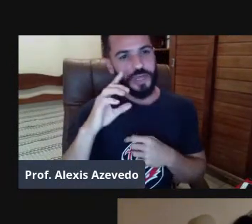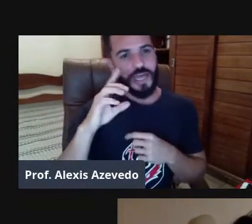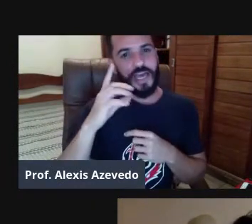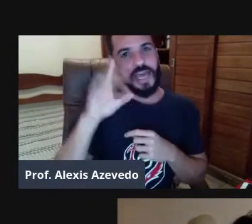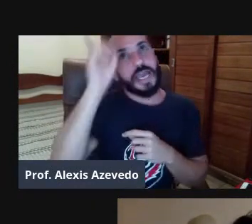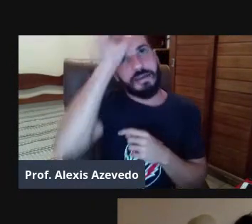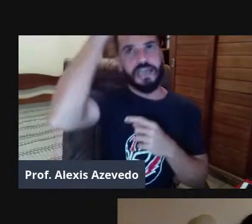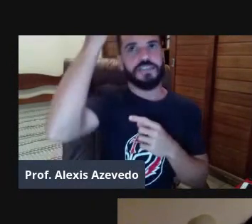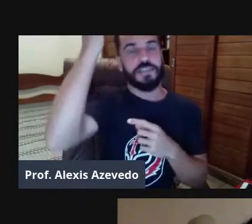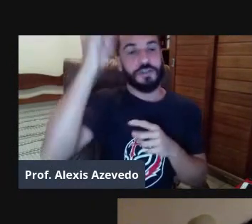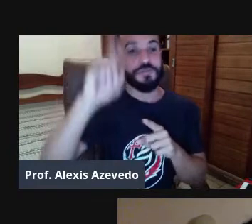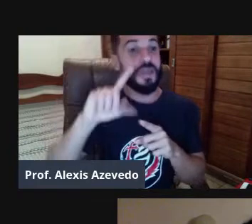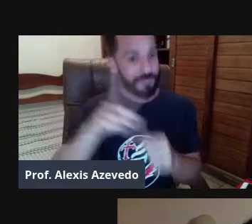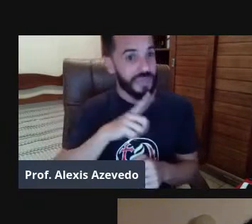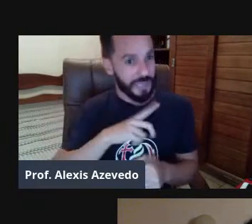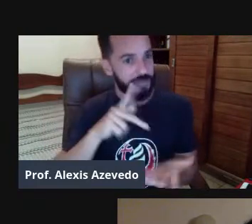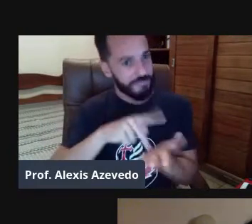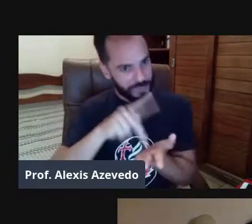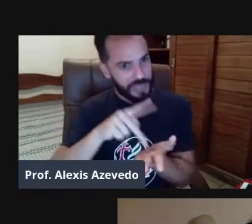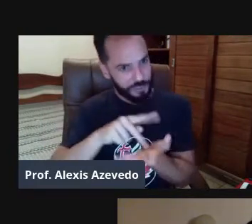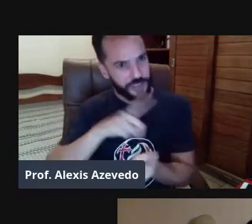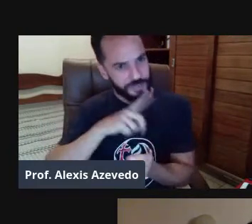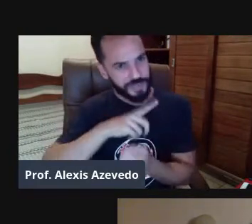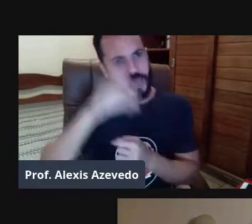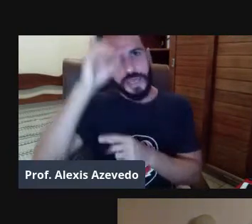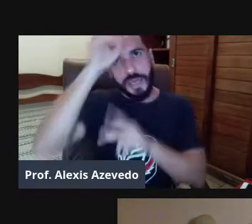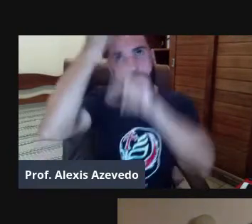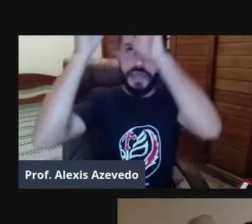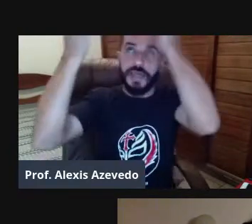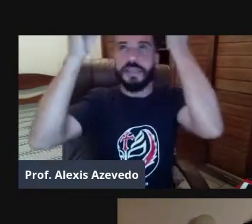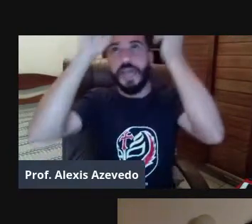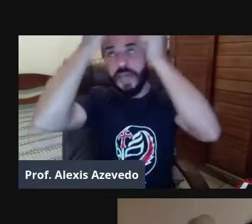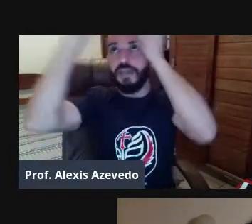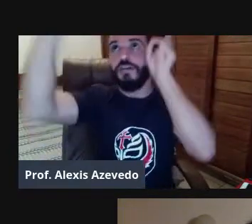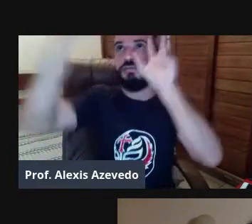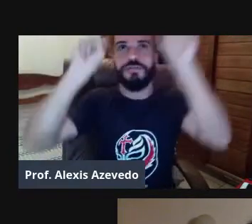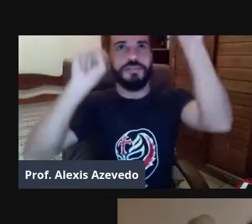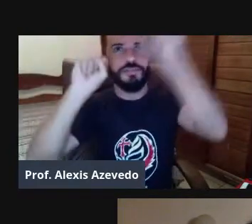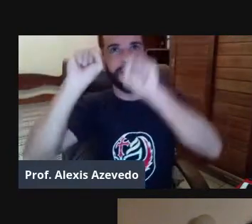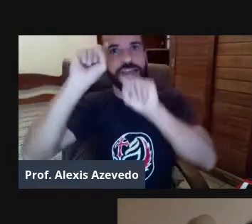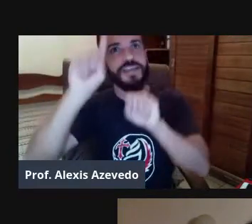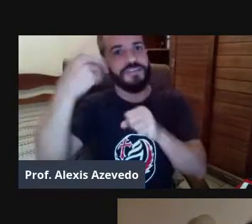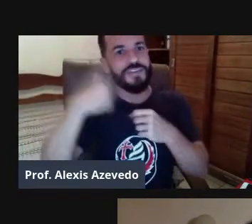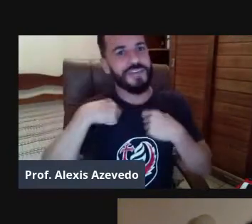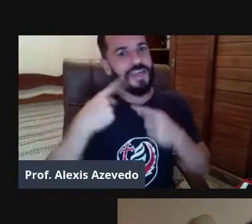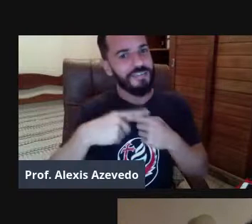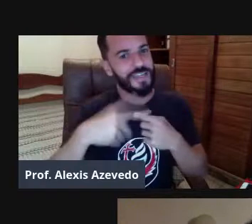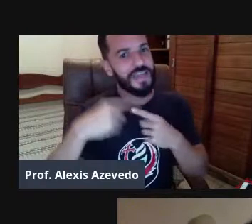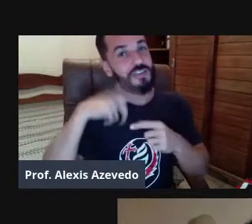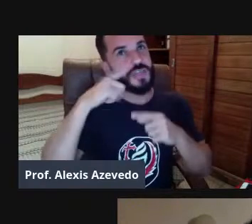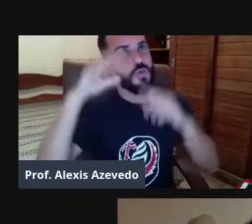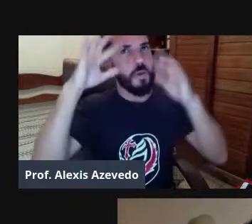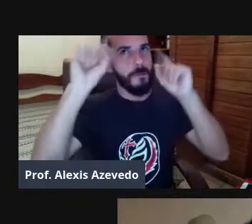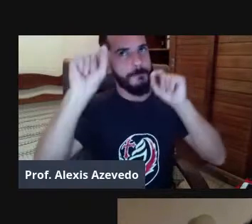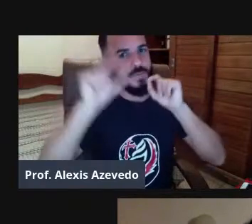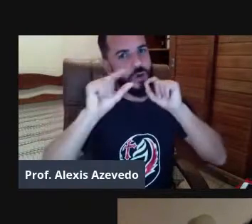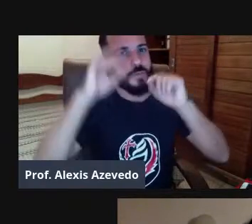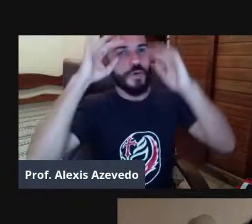vezes ficam as ideias, ficam ali suspensas, vai tomar um banho, né, vai tomar um